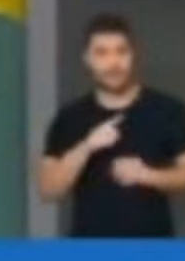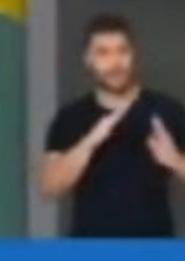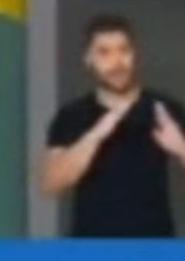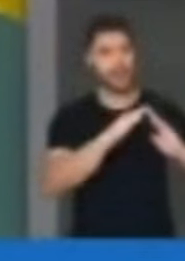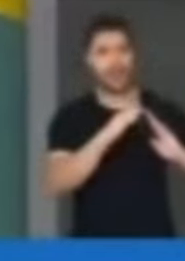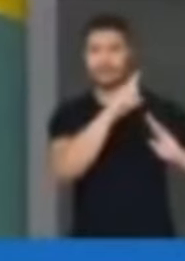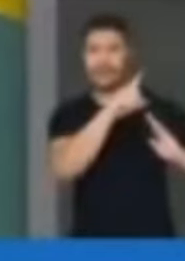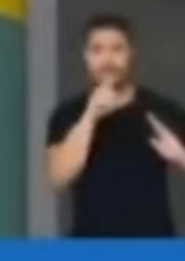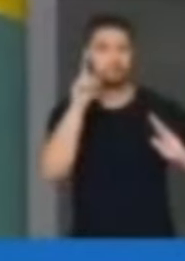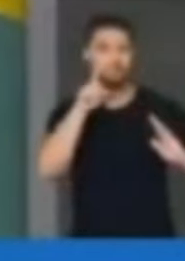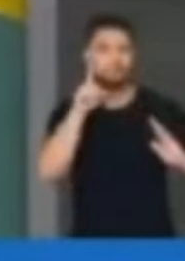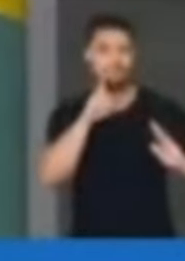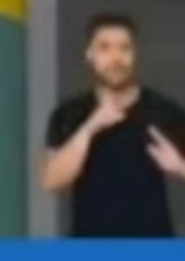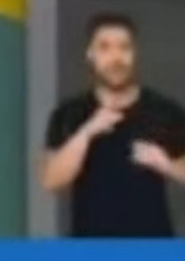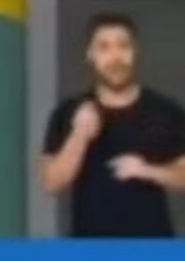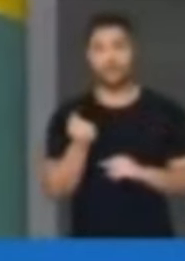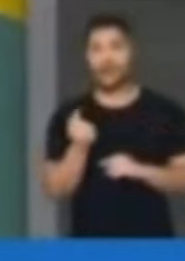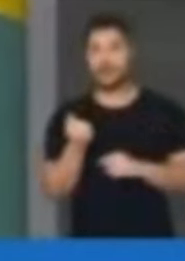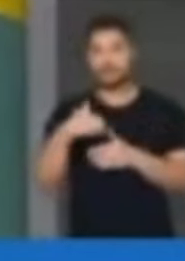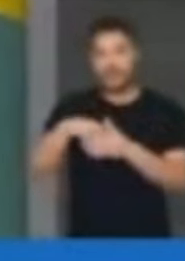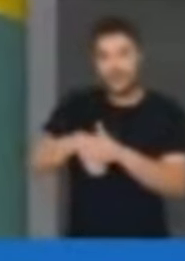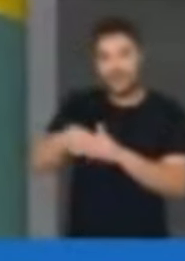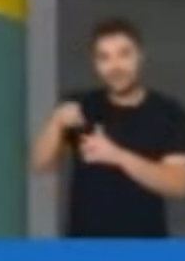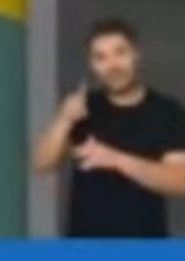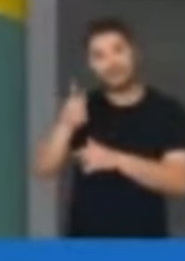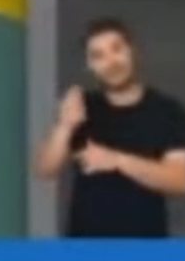Miami, uma conta em Delaware,